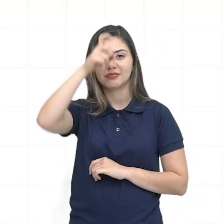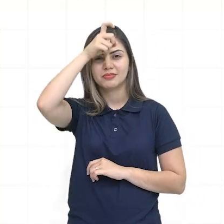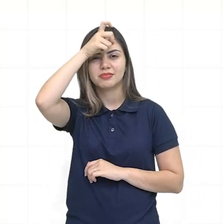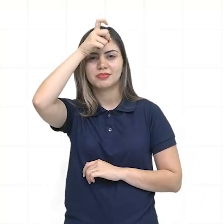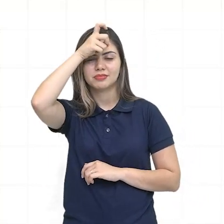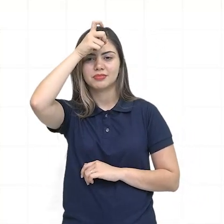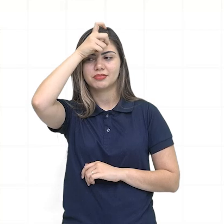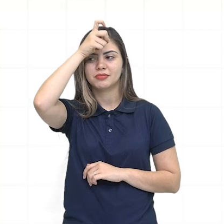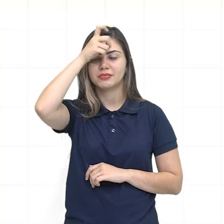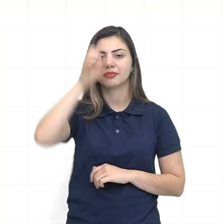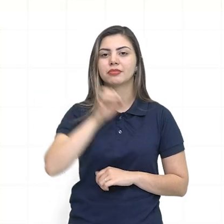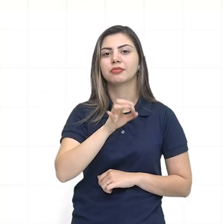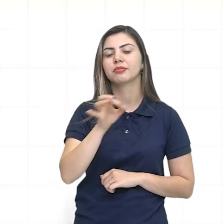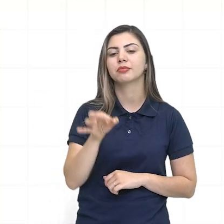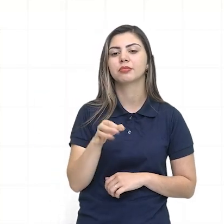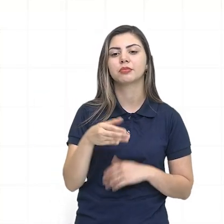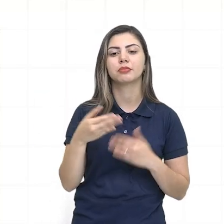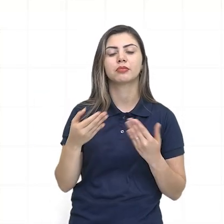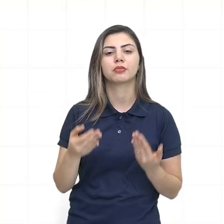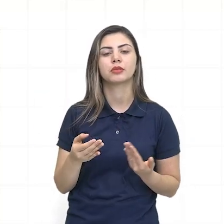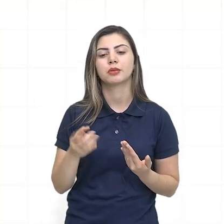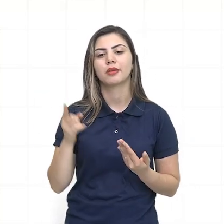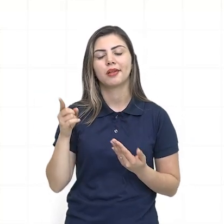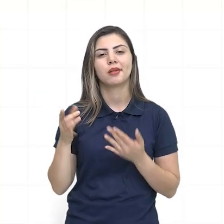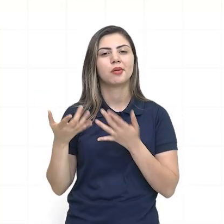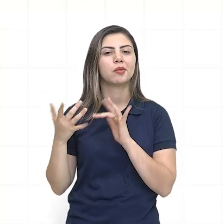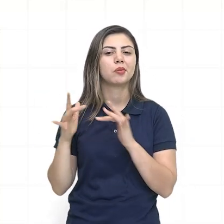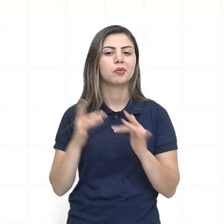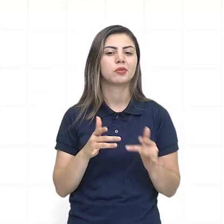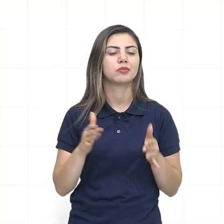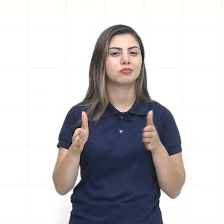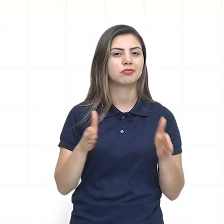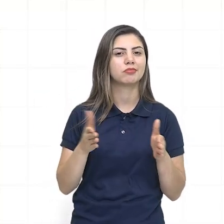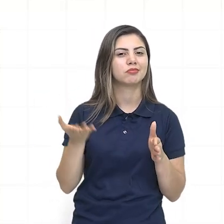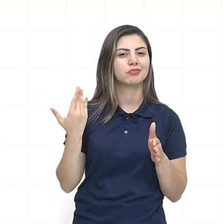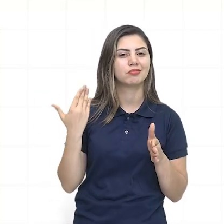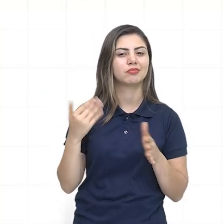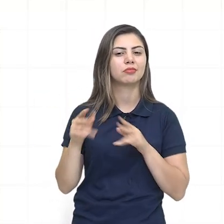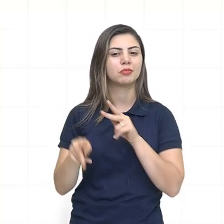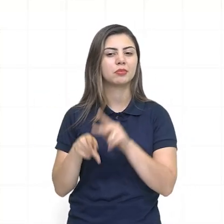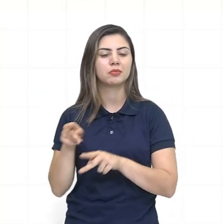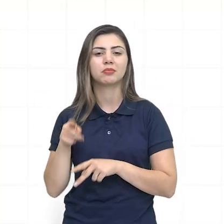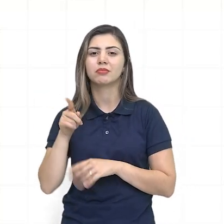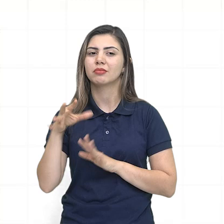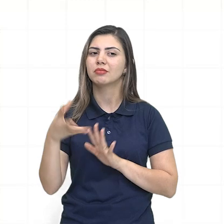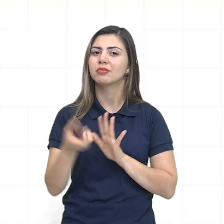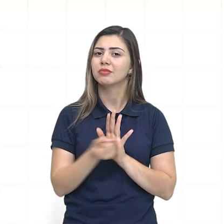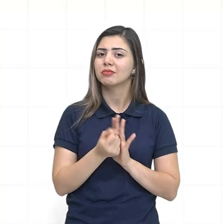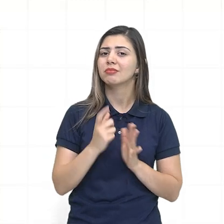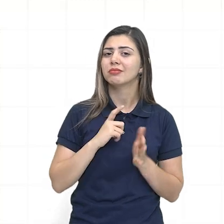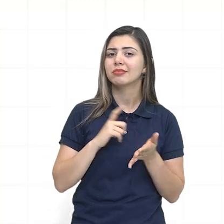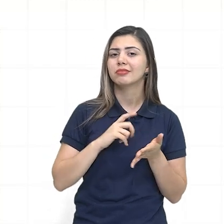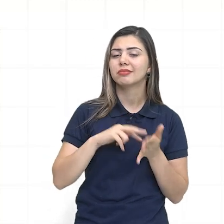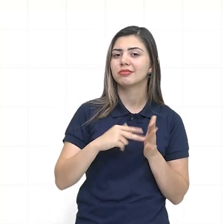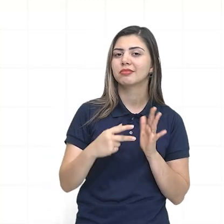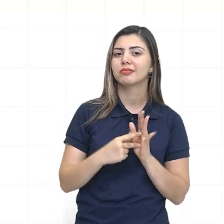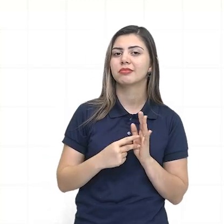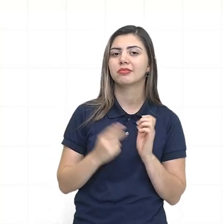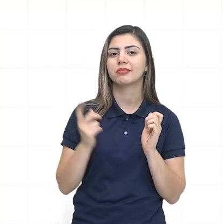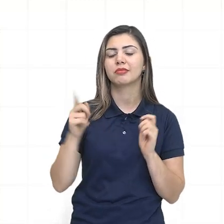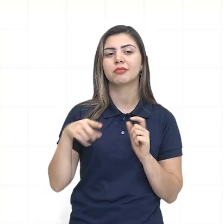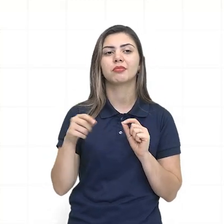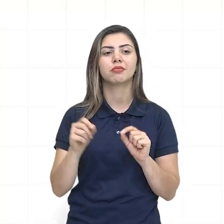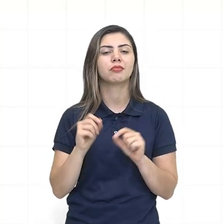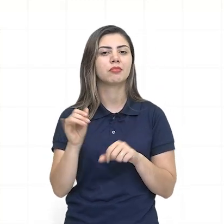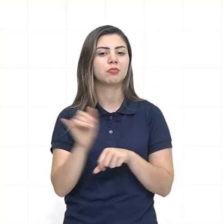Egito, que para aquele contexto, para aquele povo, isso aqui tinha sentido. Foi uma maneira pela